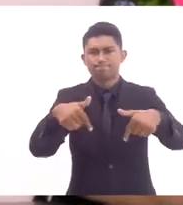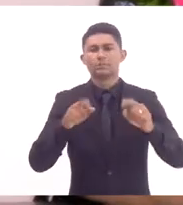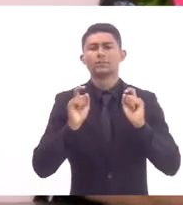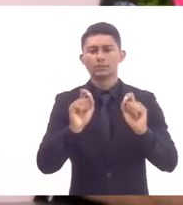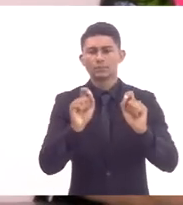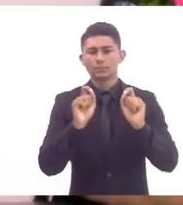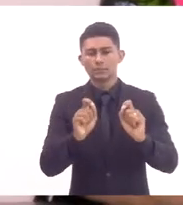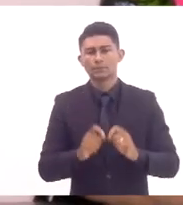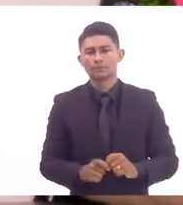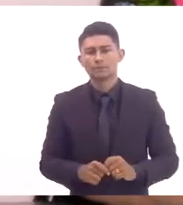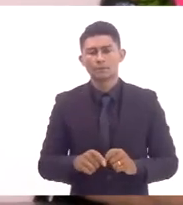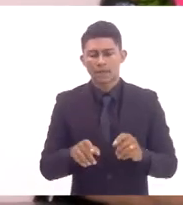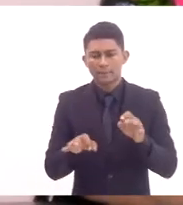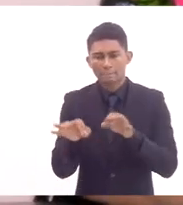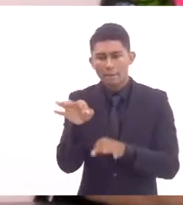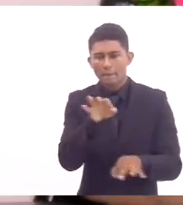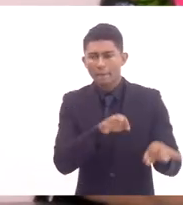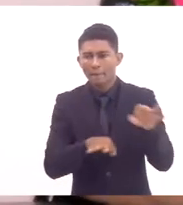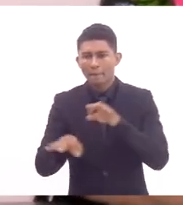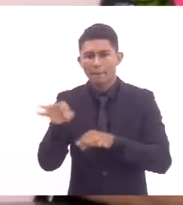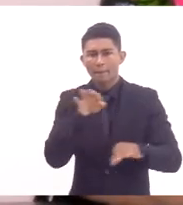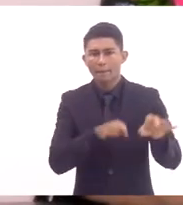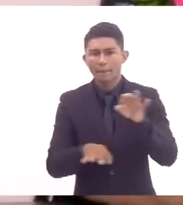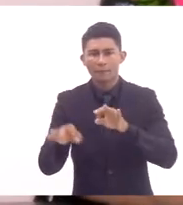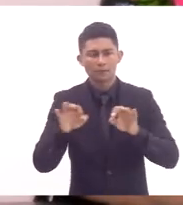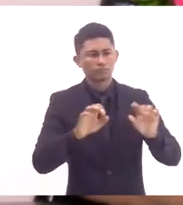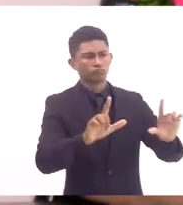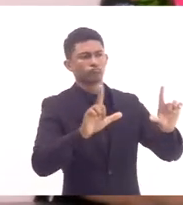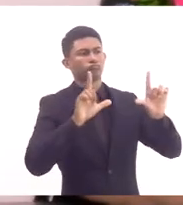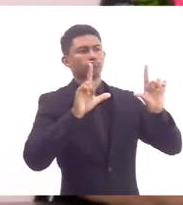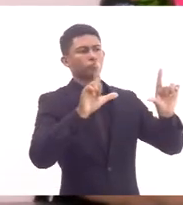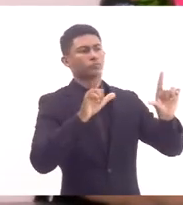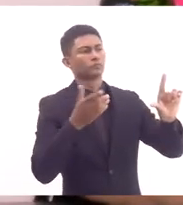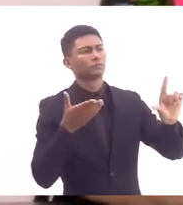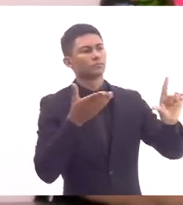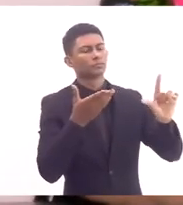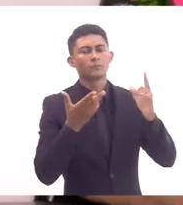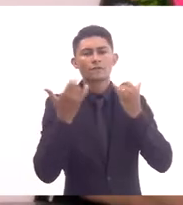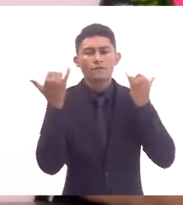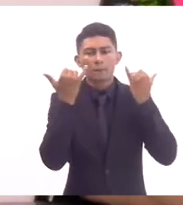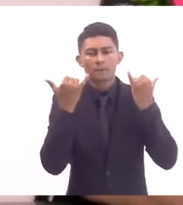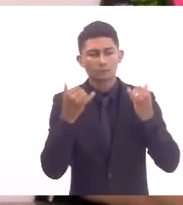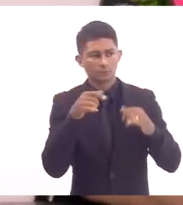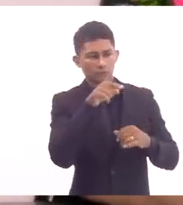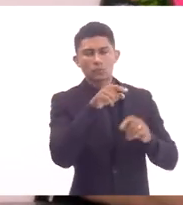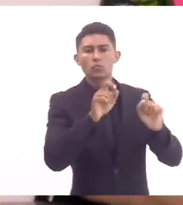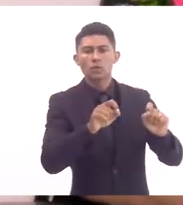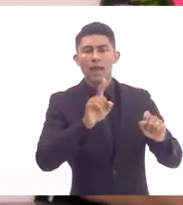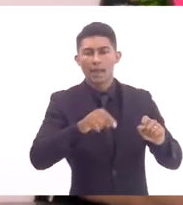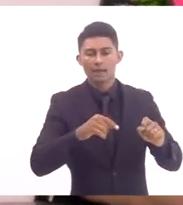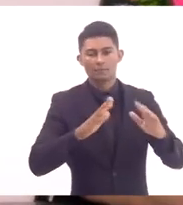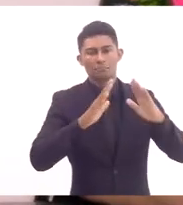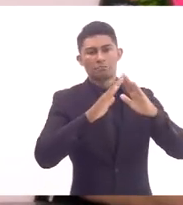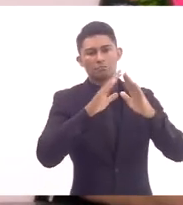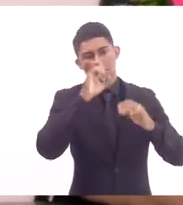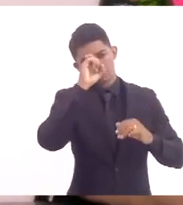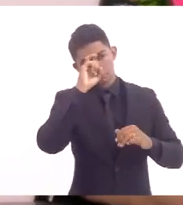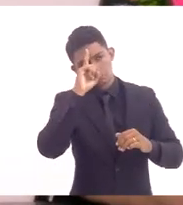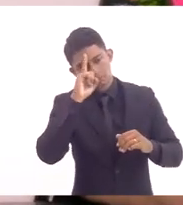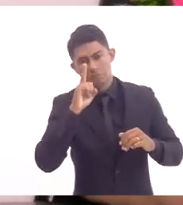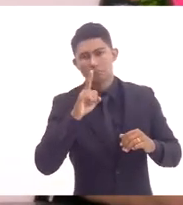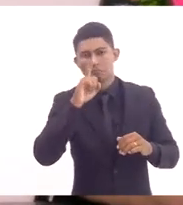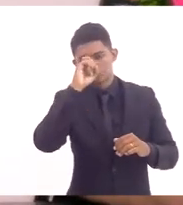e a elaboração de cartazes com informações cartazes para serem afixados nas unidades de saúde sobre